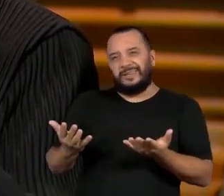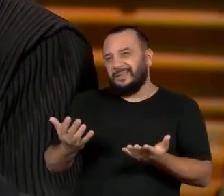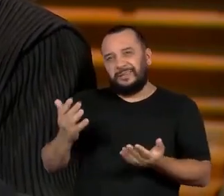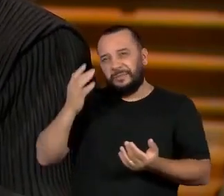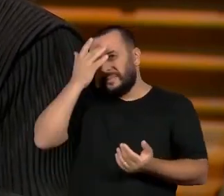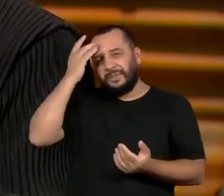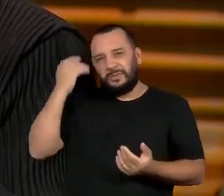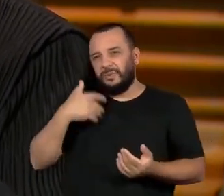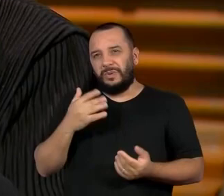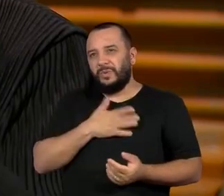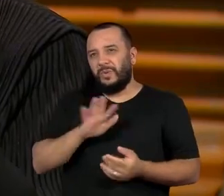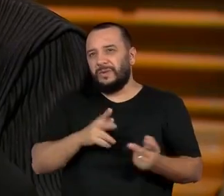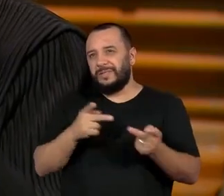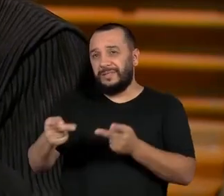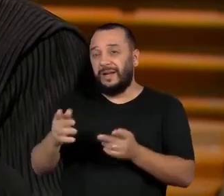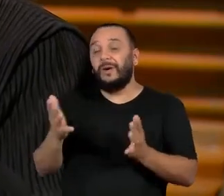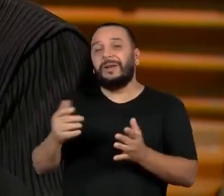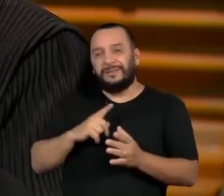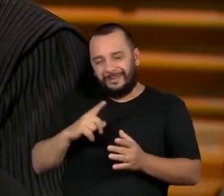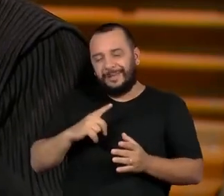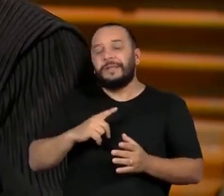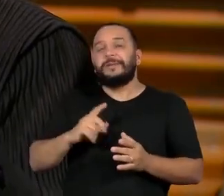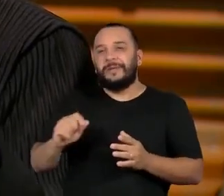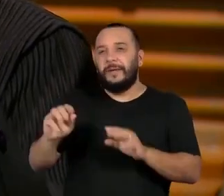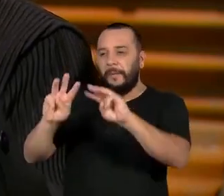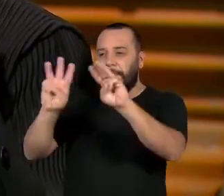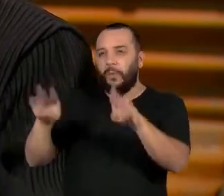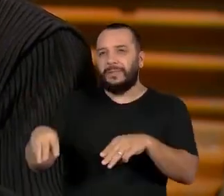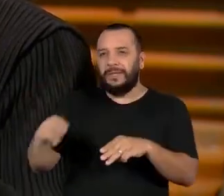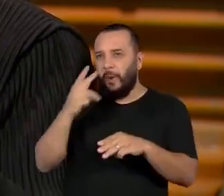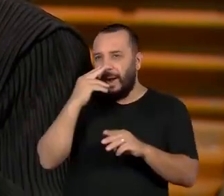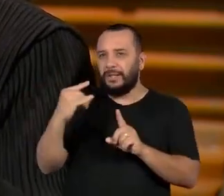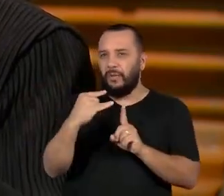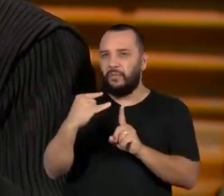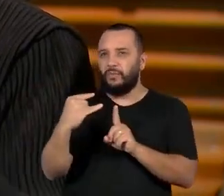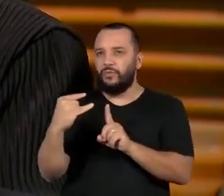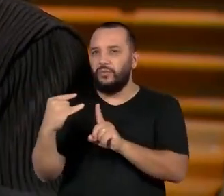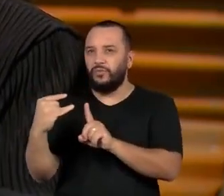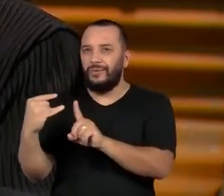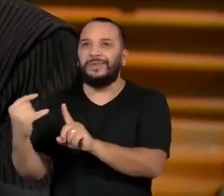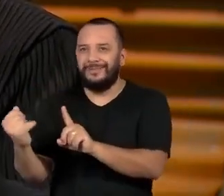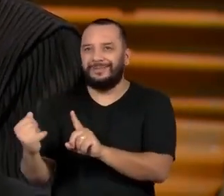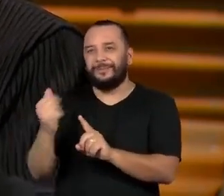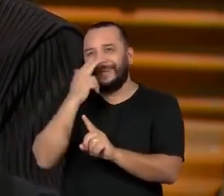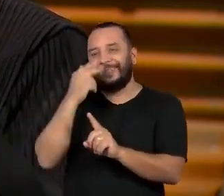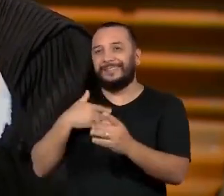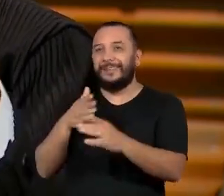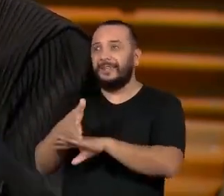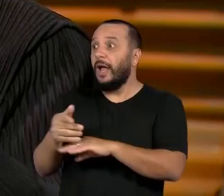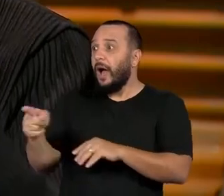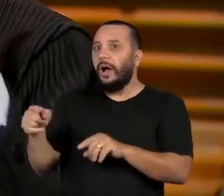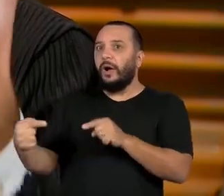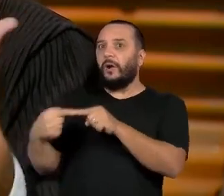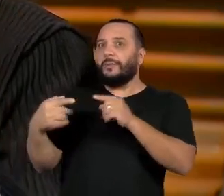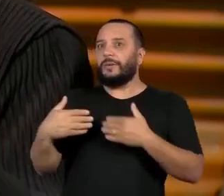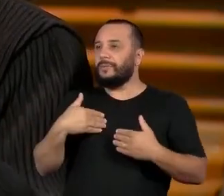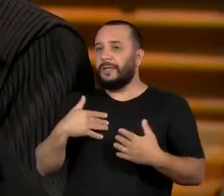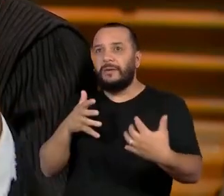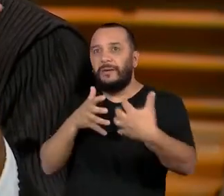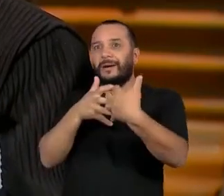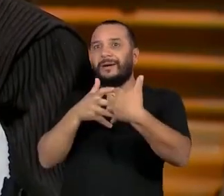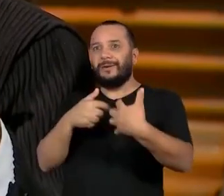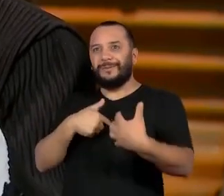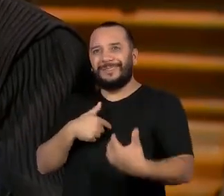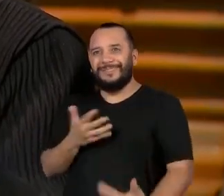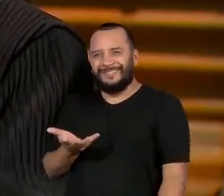pessoa. O museu que te pega pela mão e que te traz, e que te aproxima daquele conteúdo, e te inclui, e te espelha um pouco lá